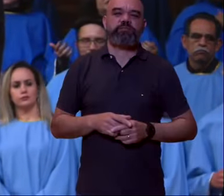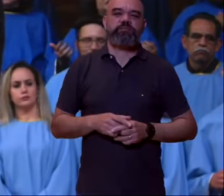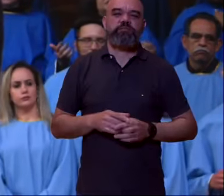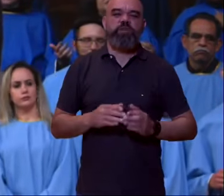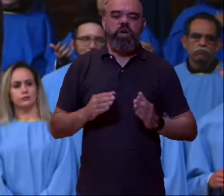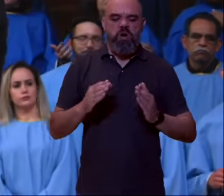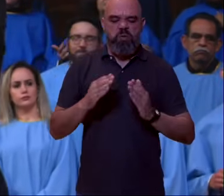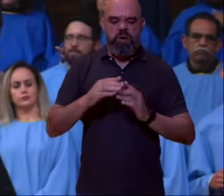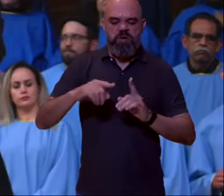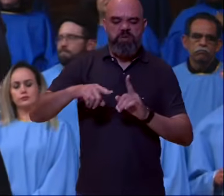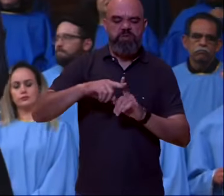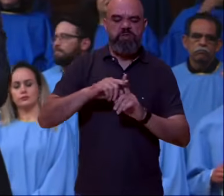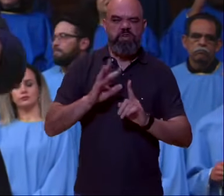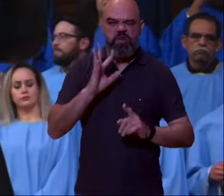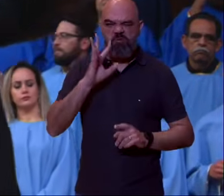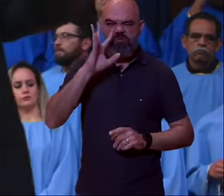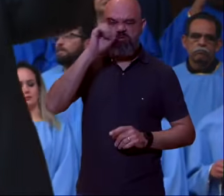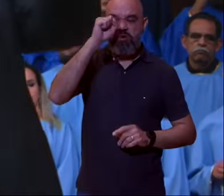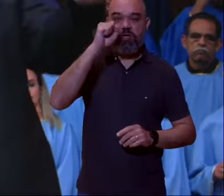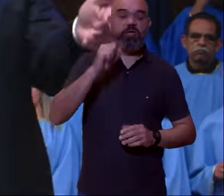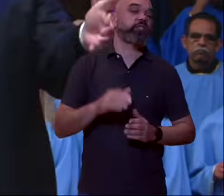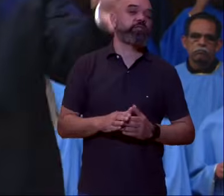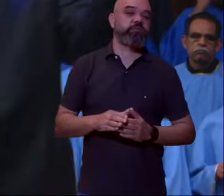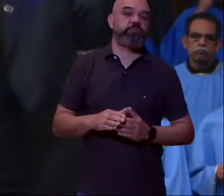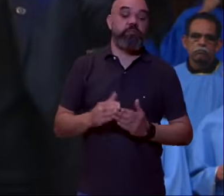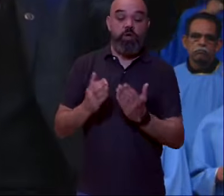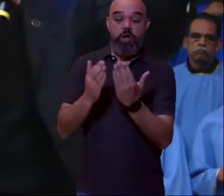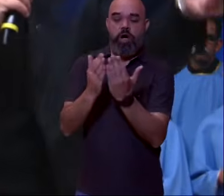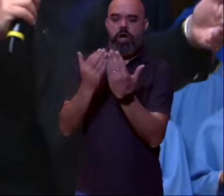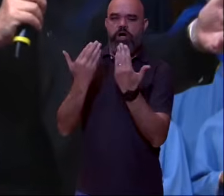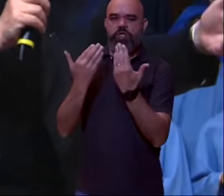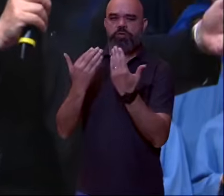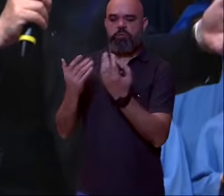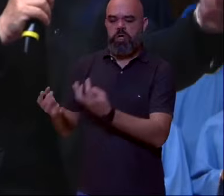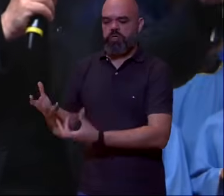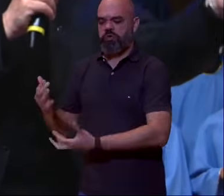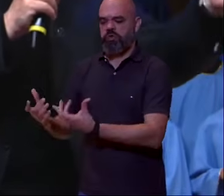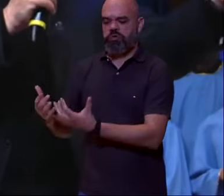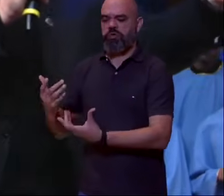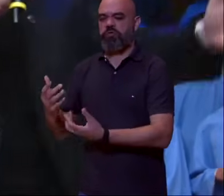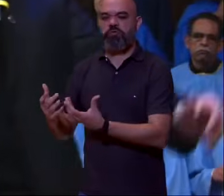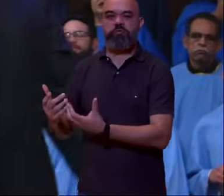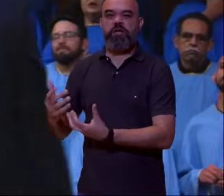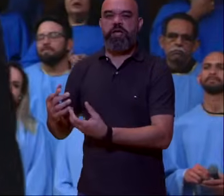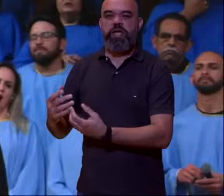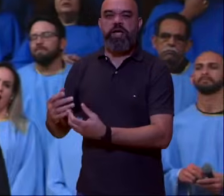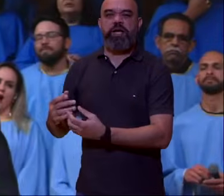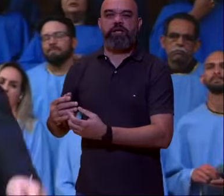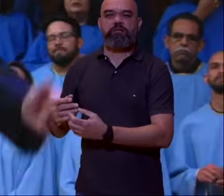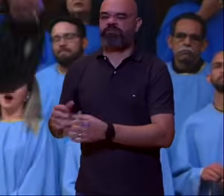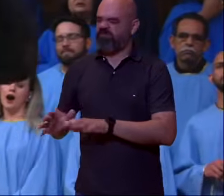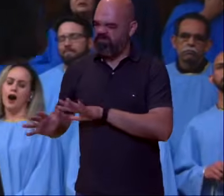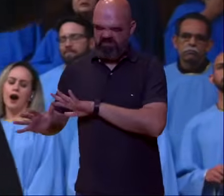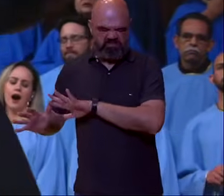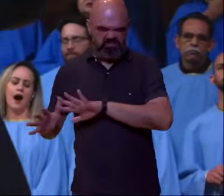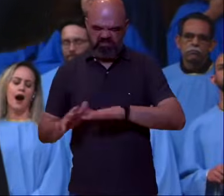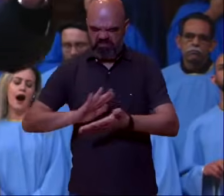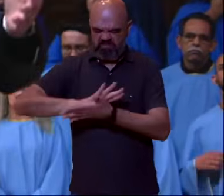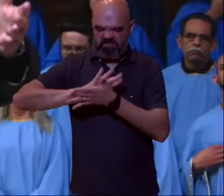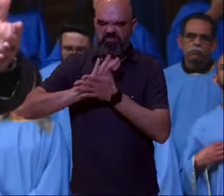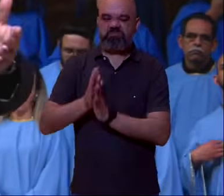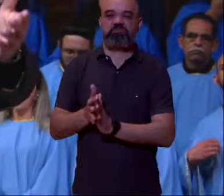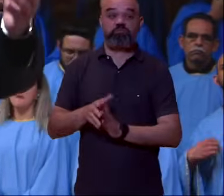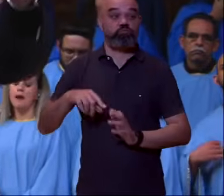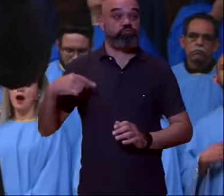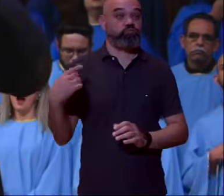e operosa. As portas do inferno não conseguem prevalecer contra essa igreja, e nós somos